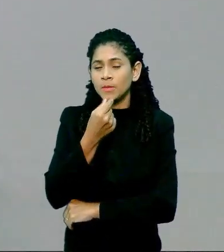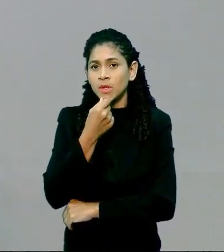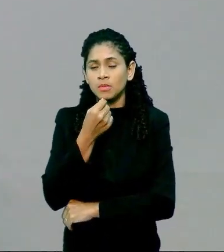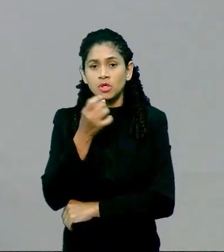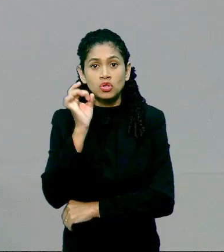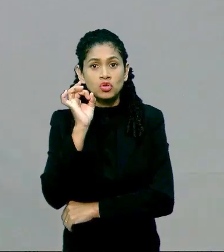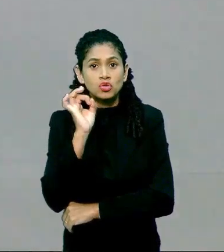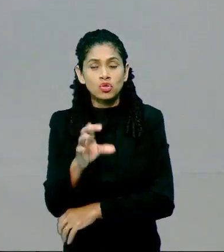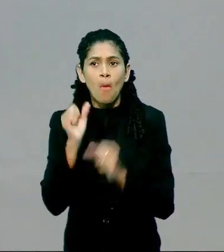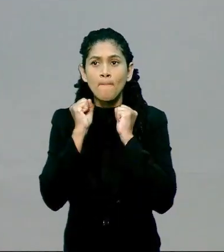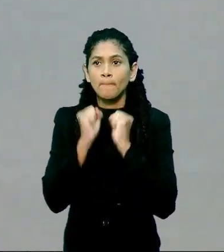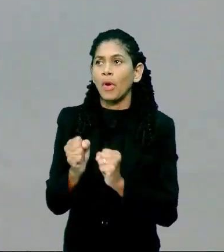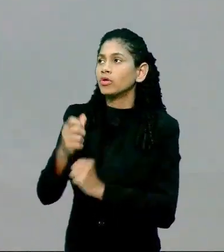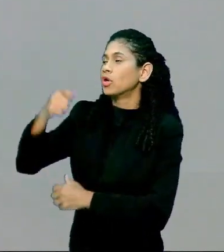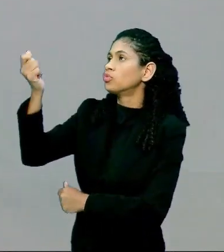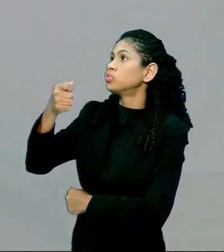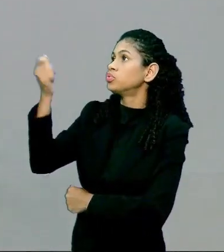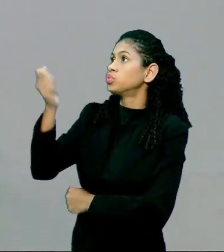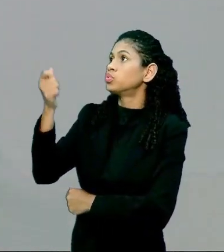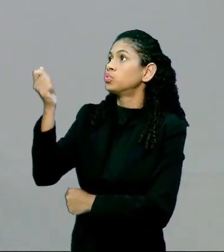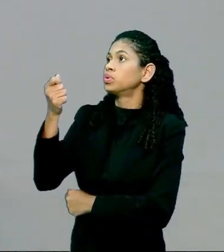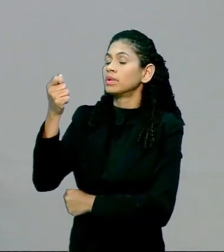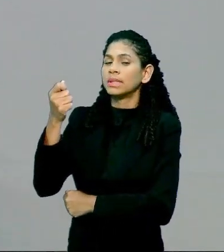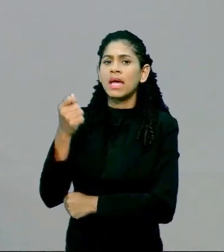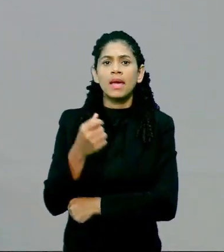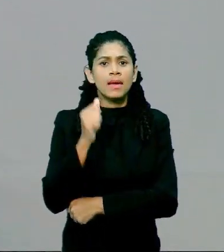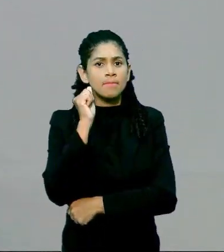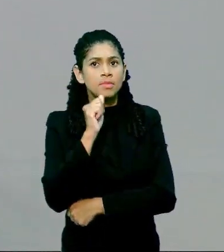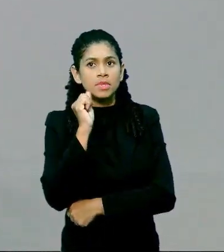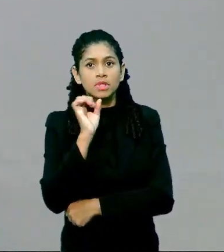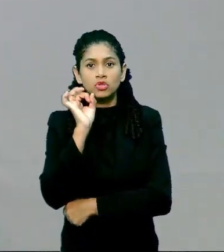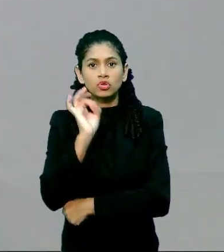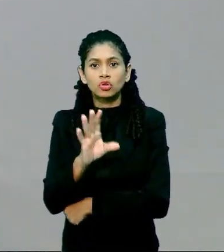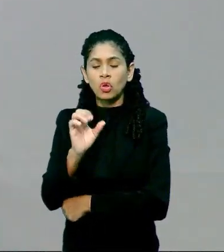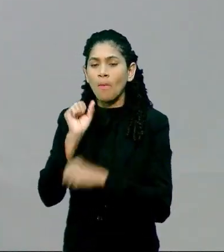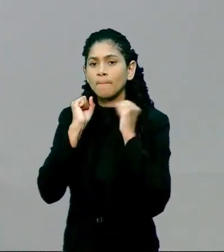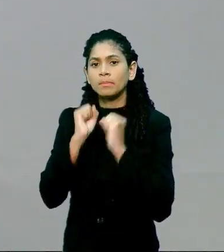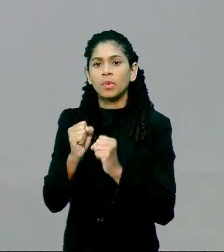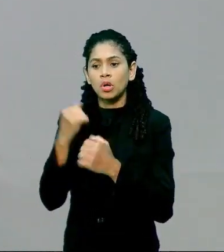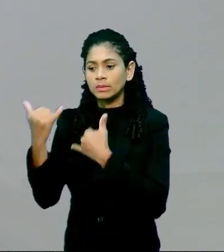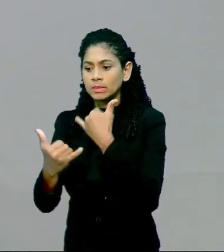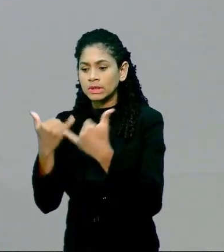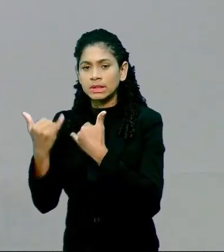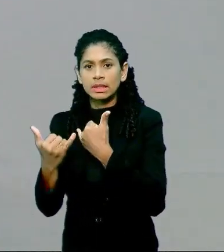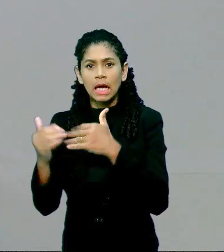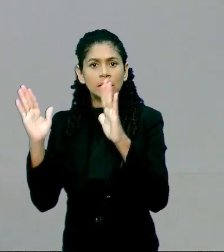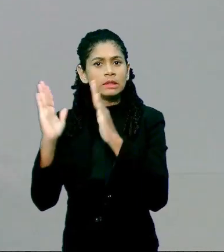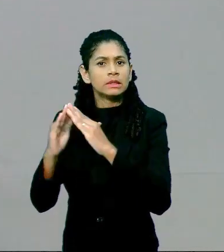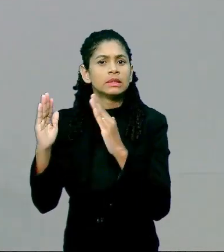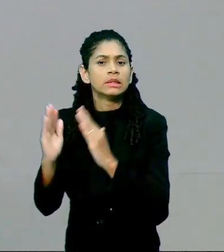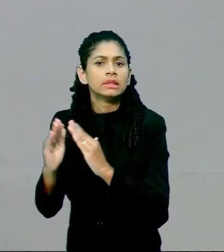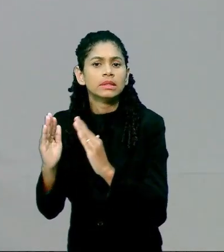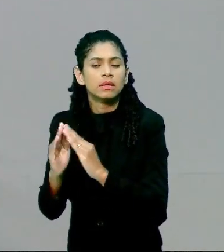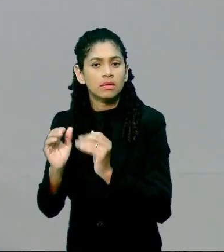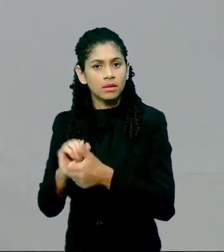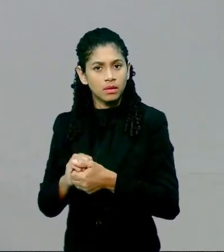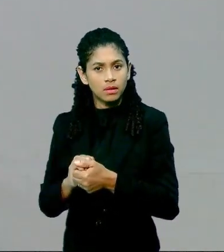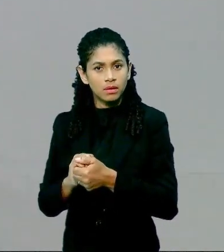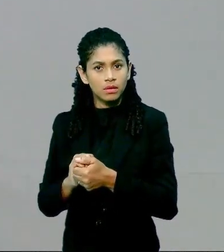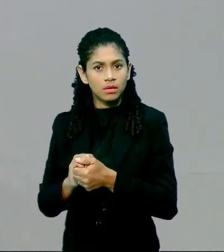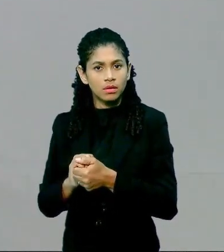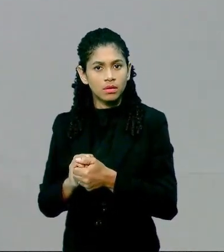soltar pipa e dizer que as meninas só pode brincar de casinha, eu posso estar limitando e prejudicando o aprendizado e o desenvolvimento de